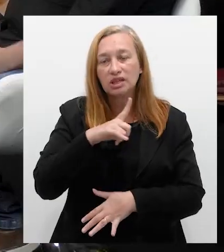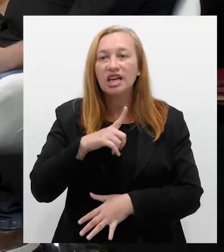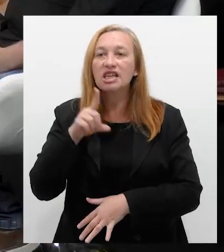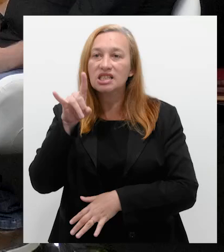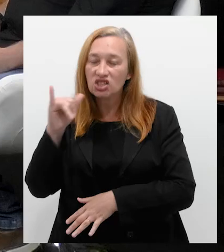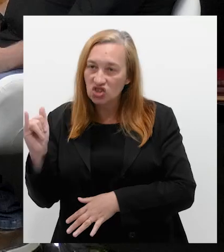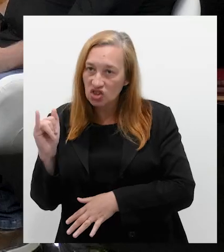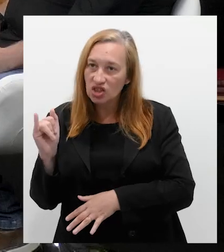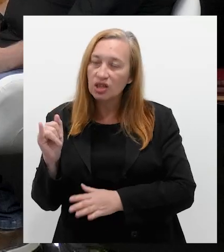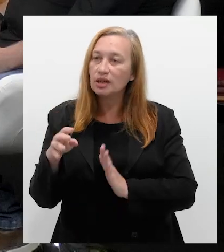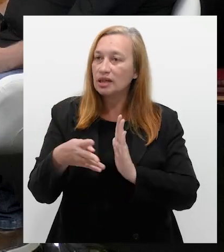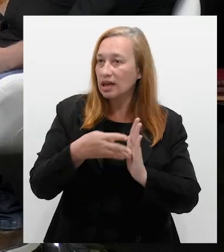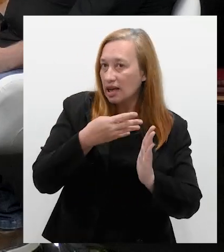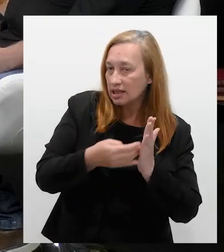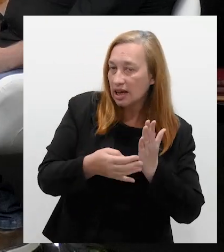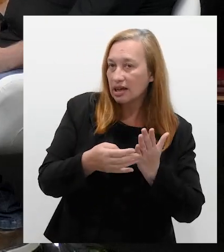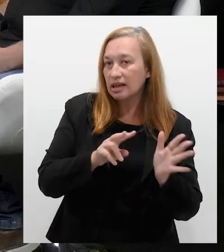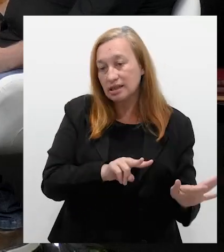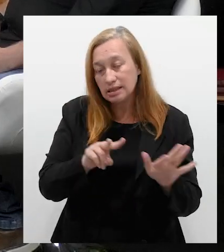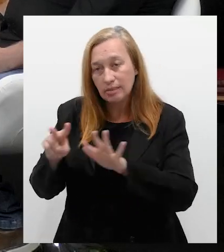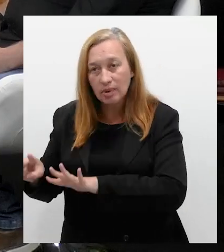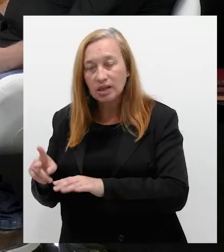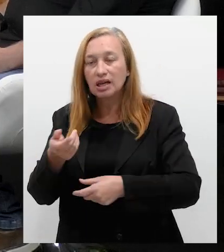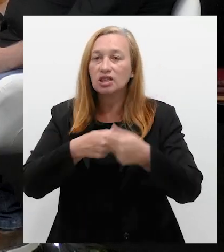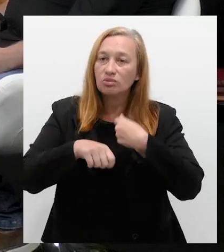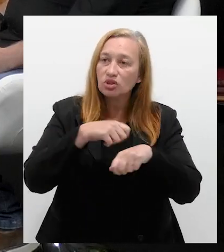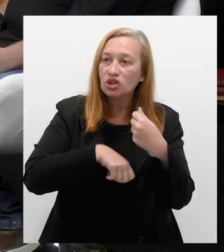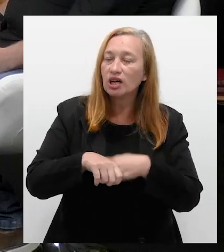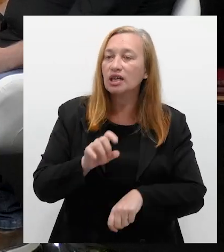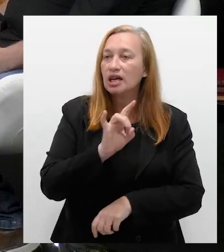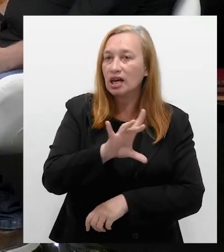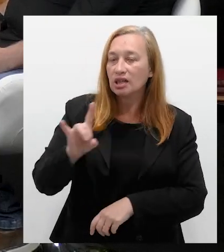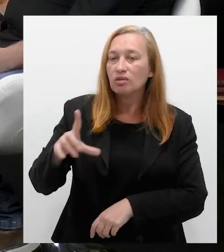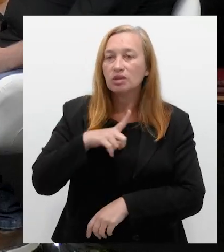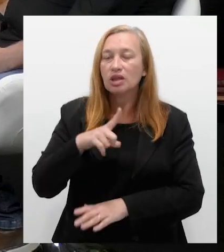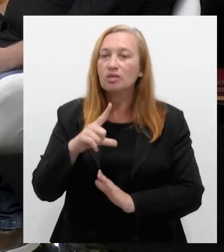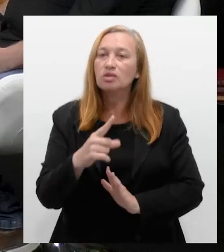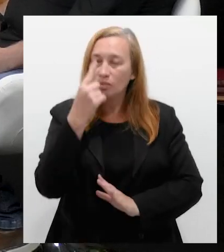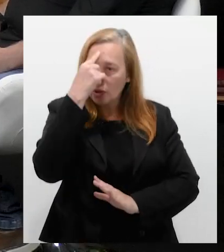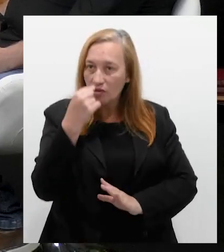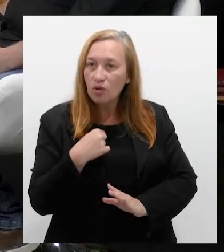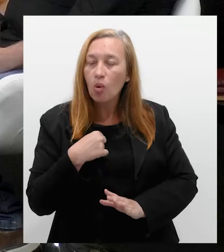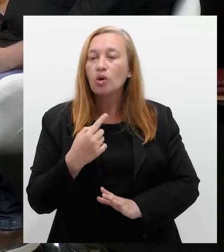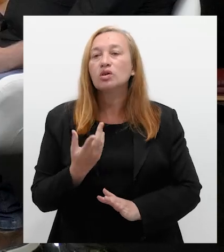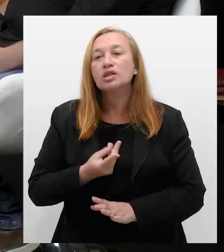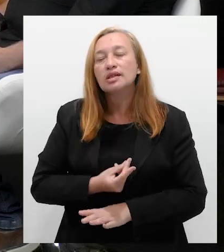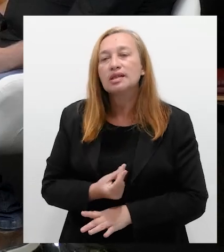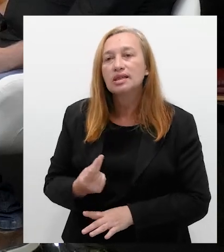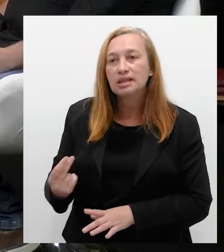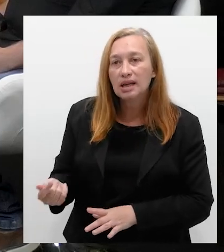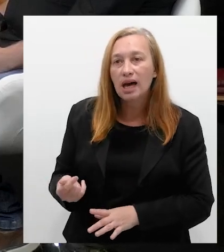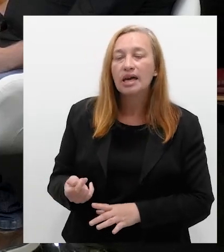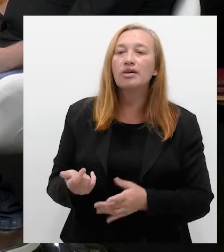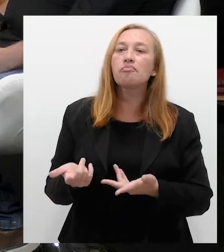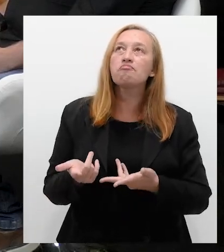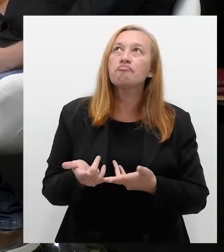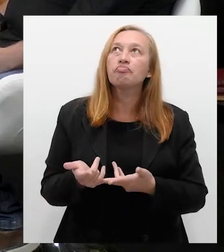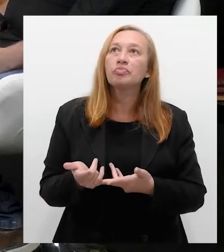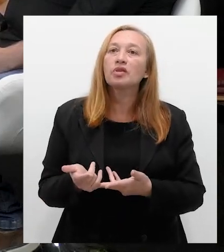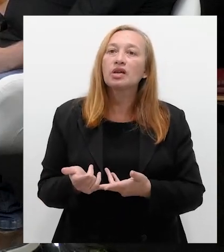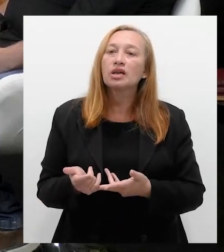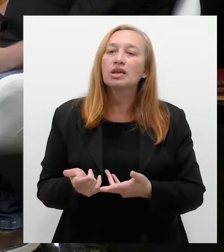no calendário, na semana, enfim, cada administração tem o seu perfil, mas eles têm um dia onde eles saem, né, extramuros, eles